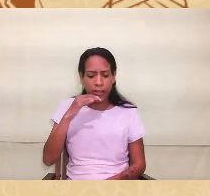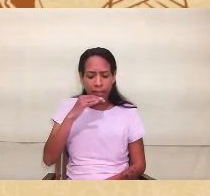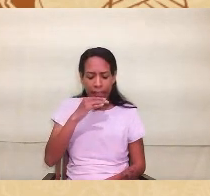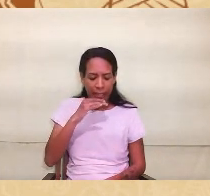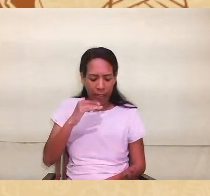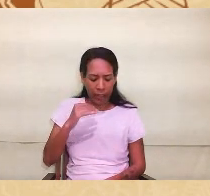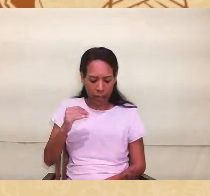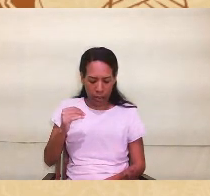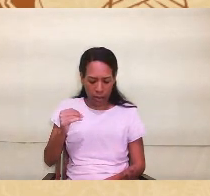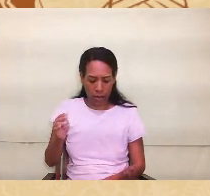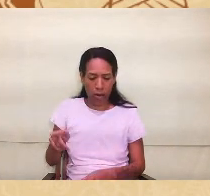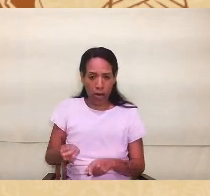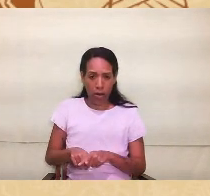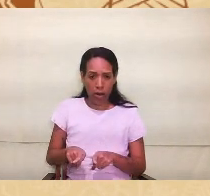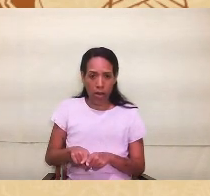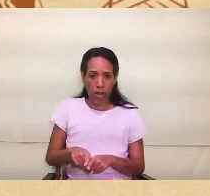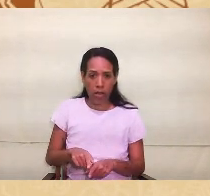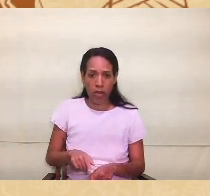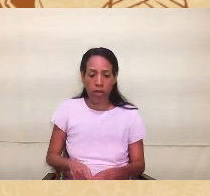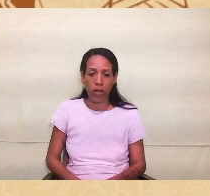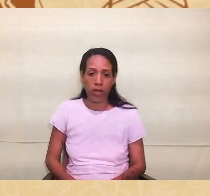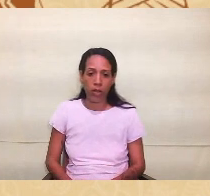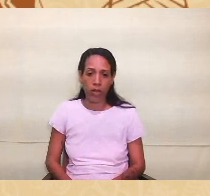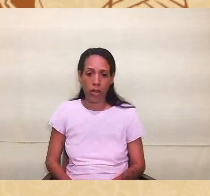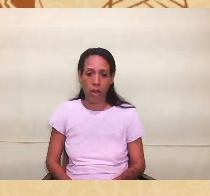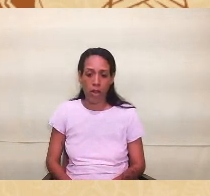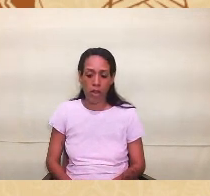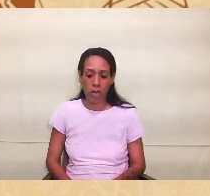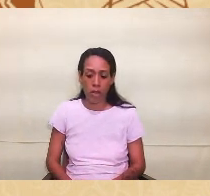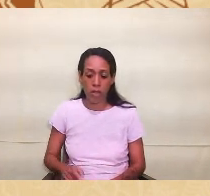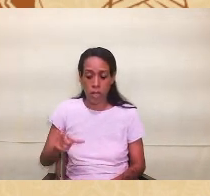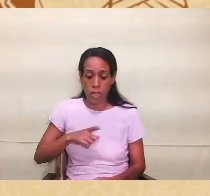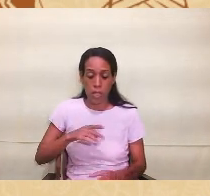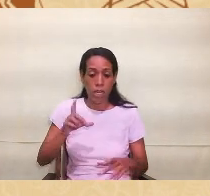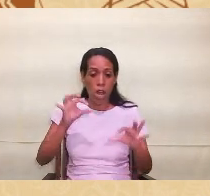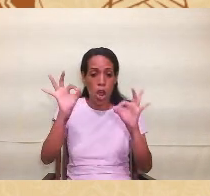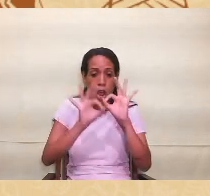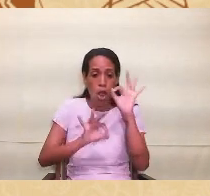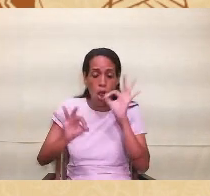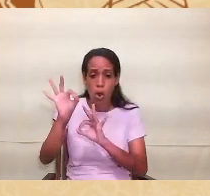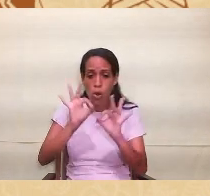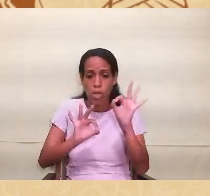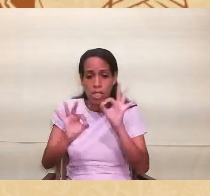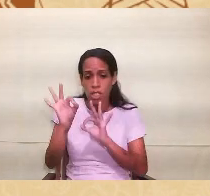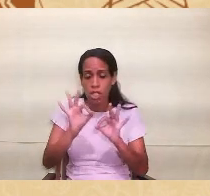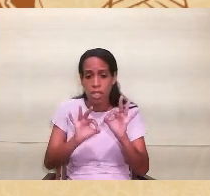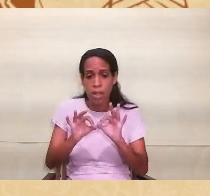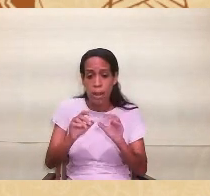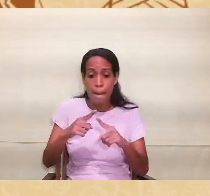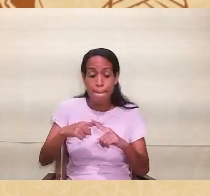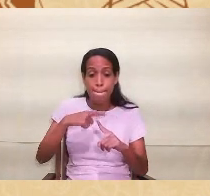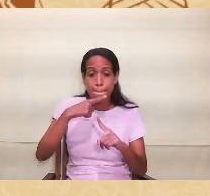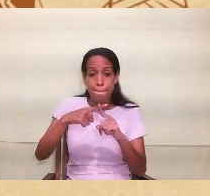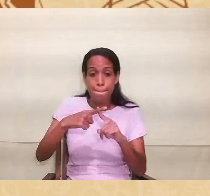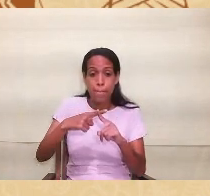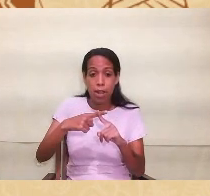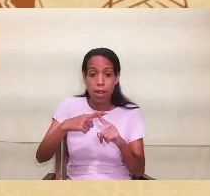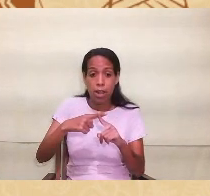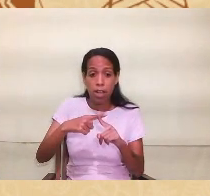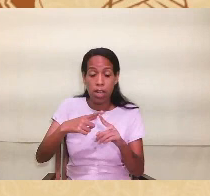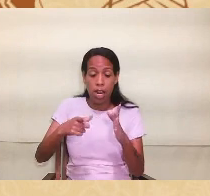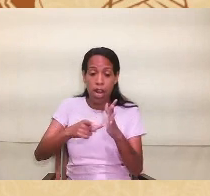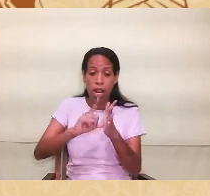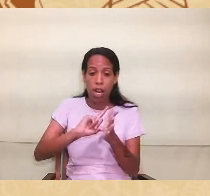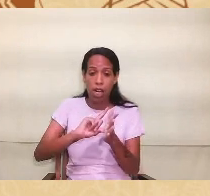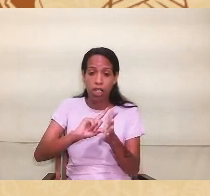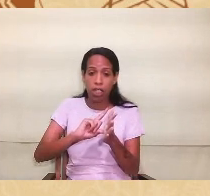né? Lúcia do AMA, uma das organizações mais importantes, né,